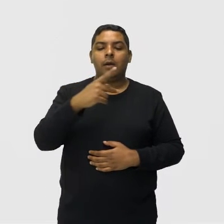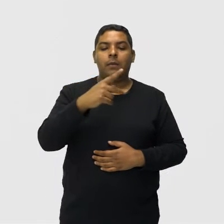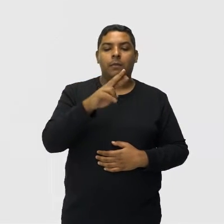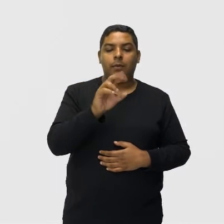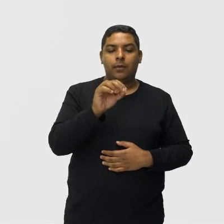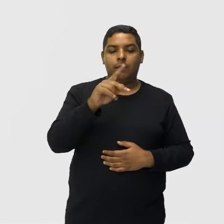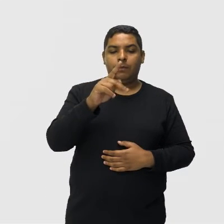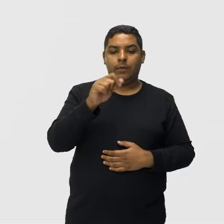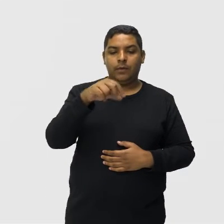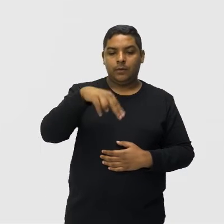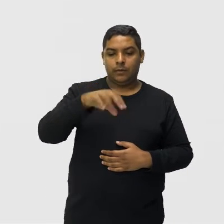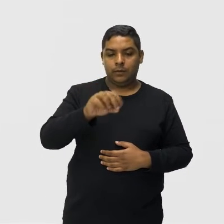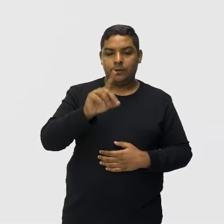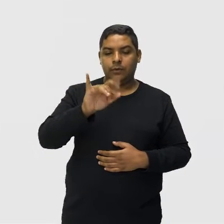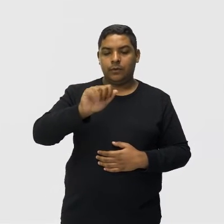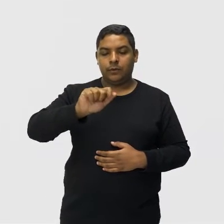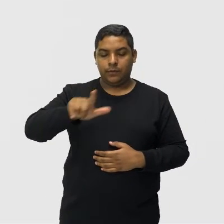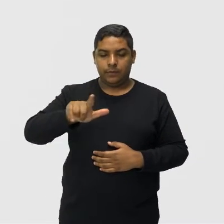propanodial, ok?